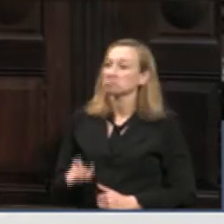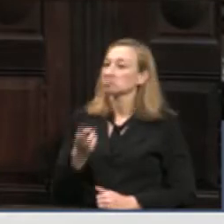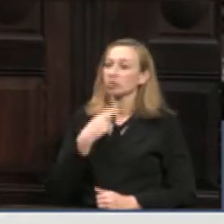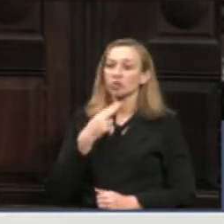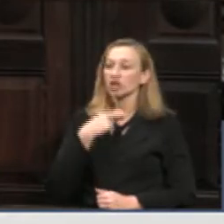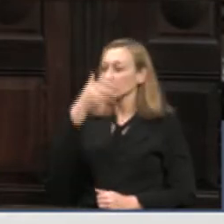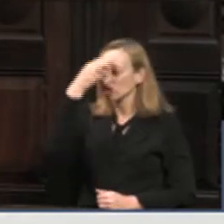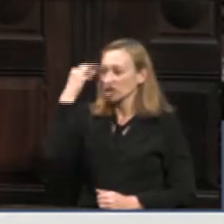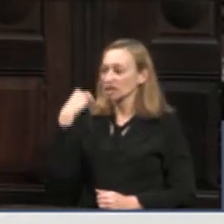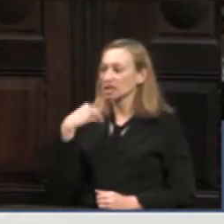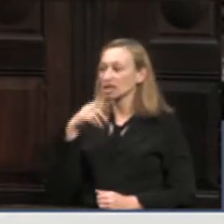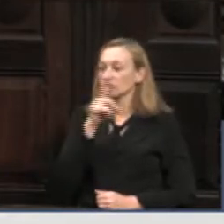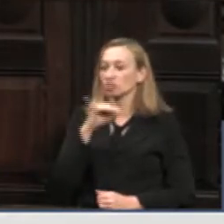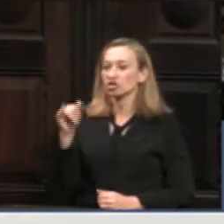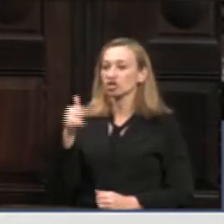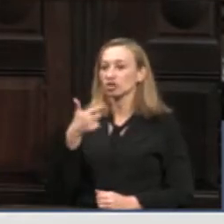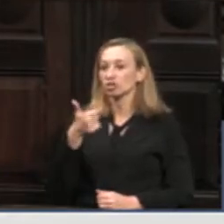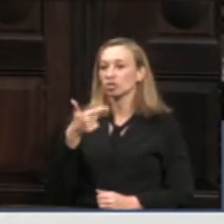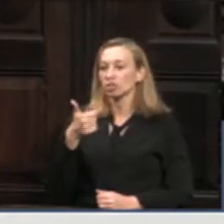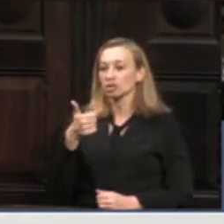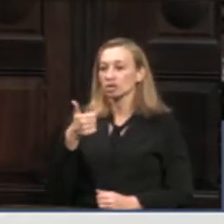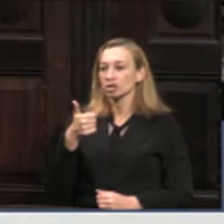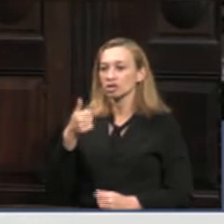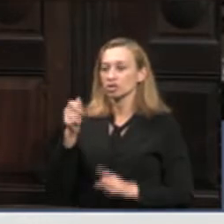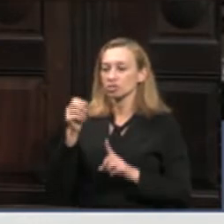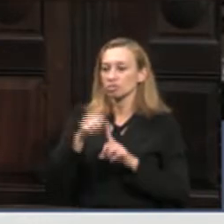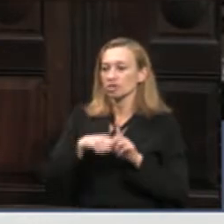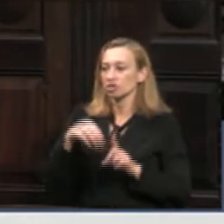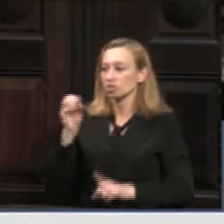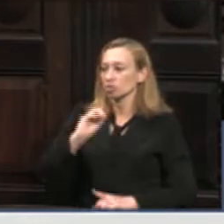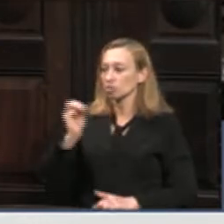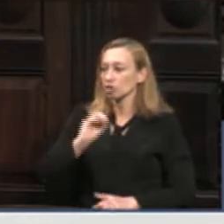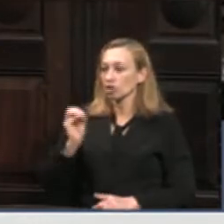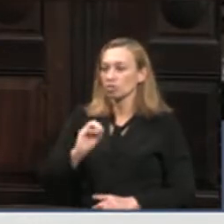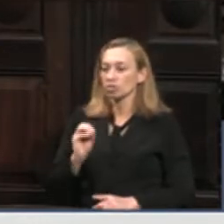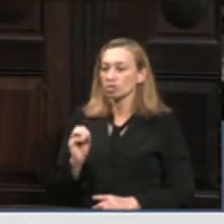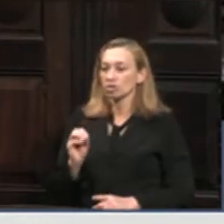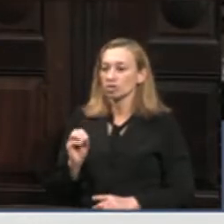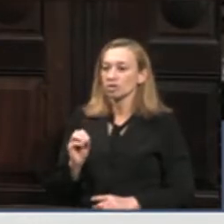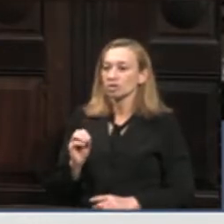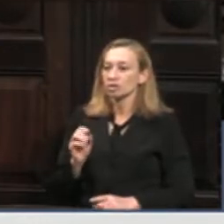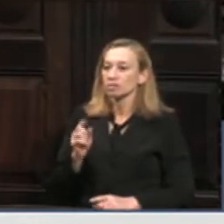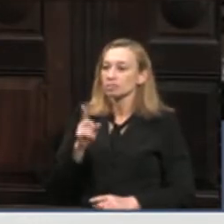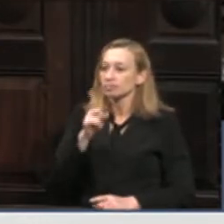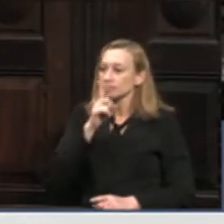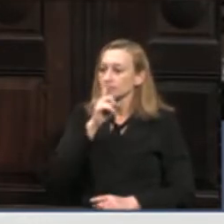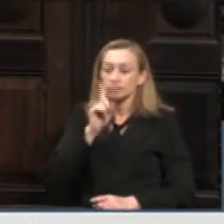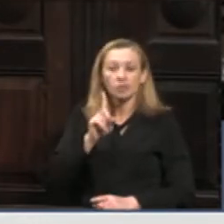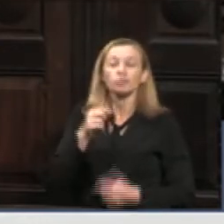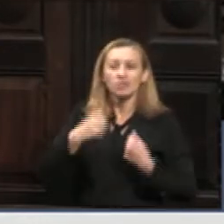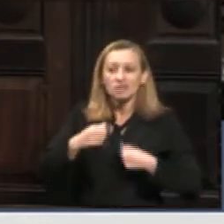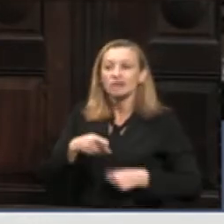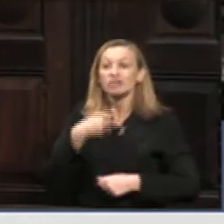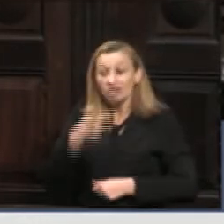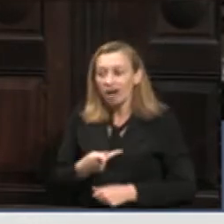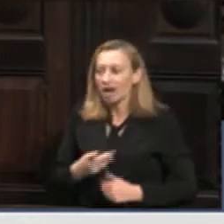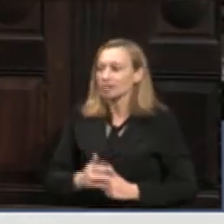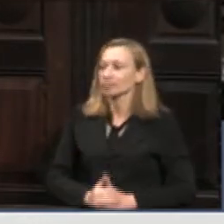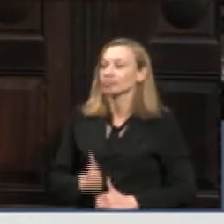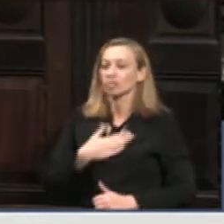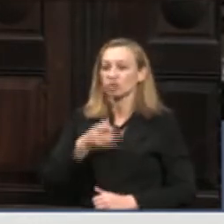outubro sem expressar esse meu desejo.